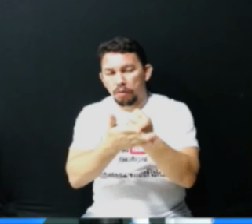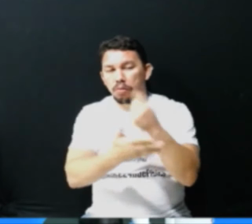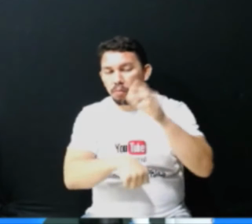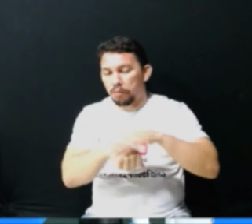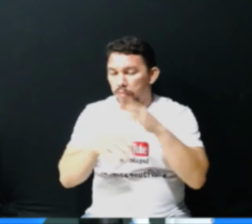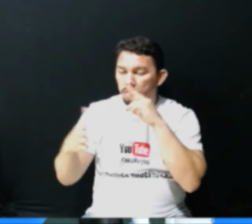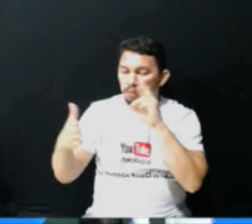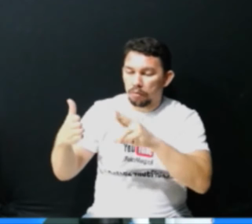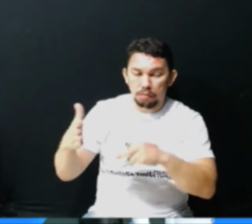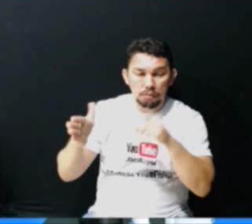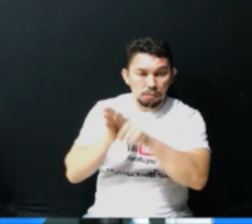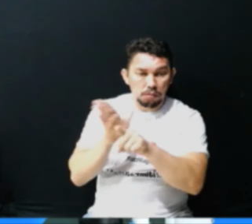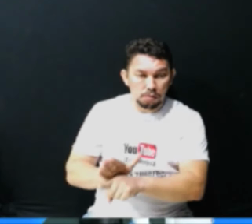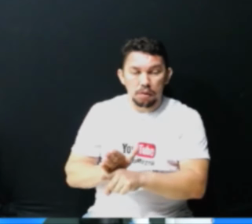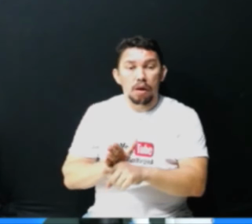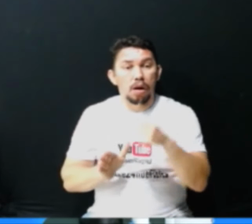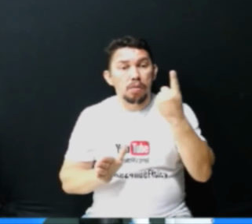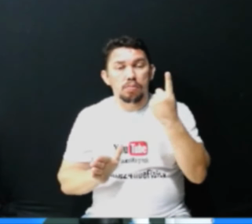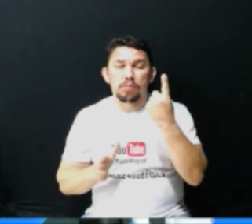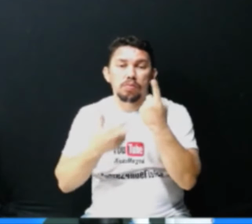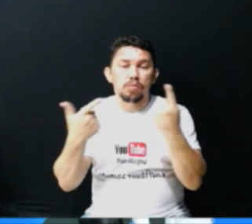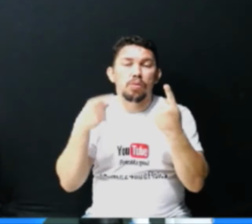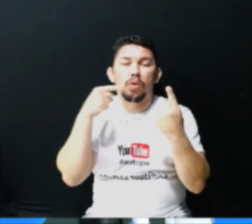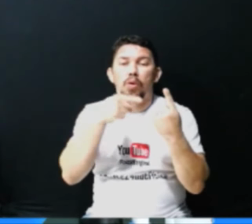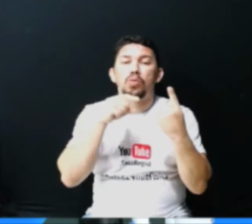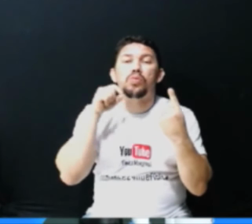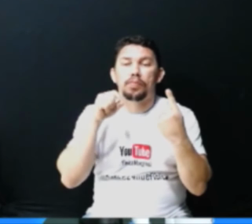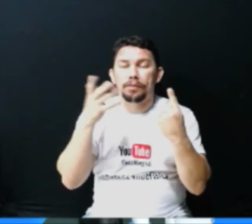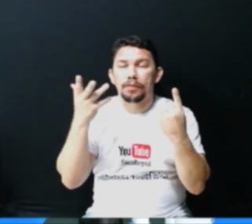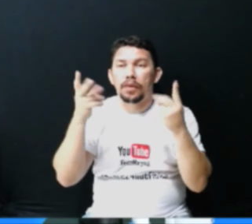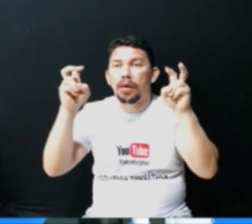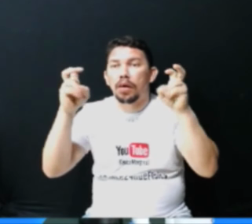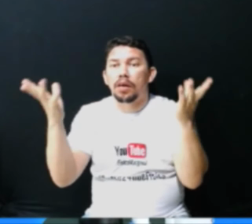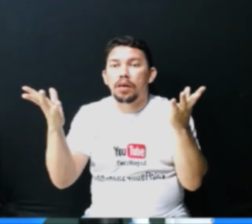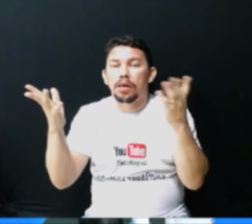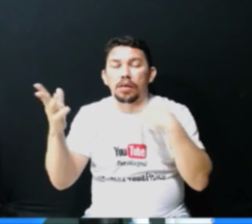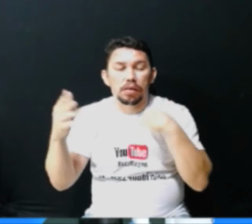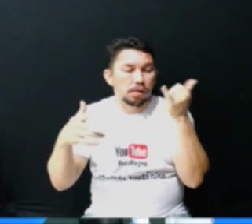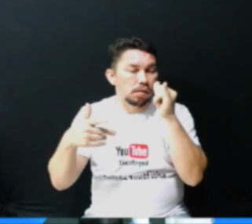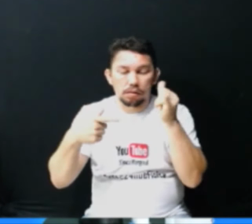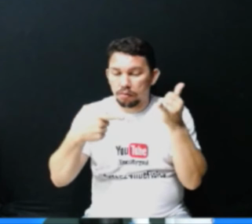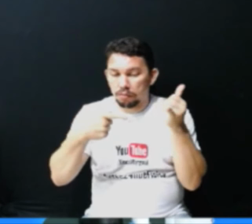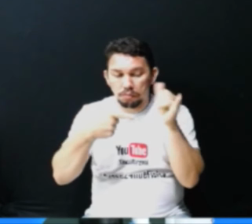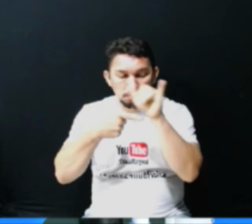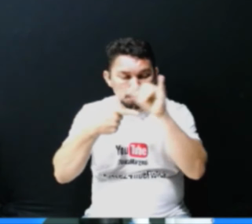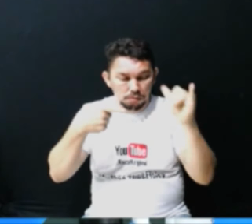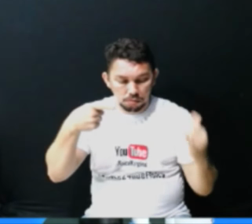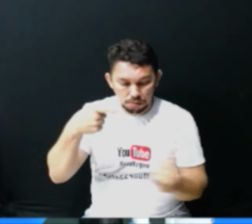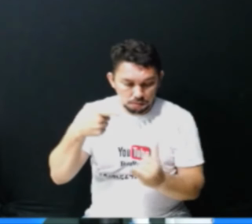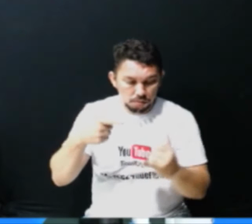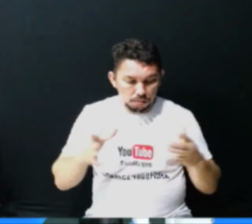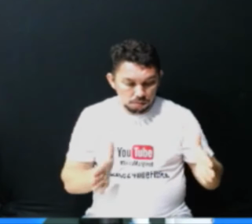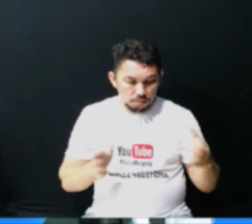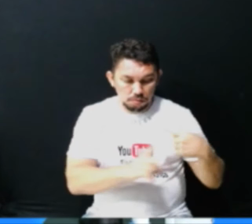questões. Uma é essa coisa de a corrente sai do gerador, então dá a impressão que ela é